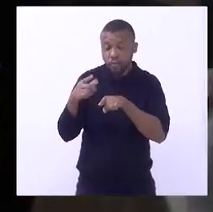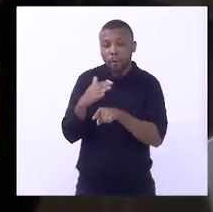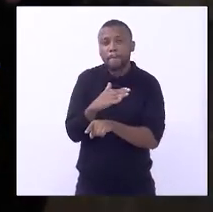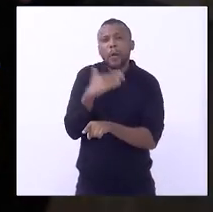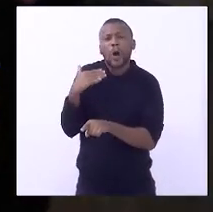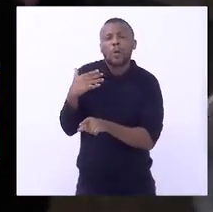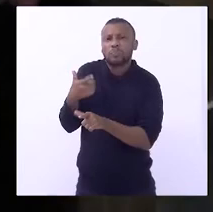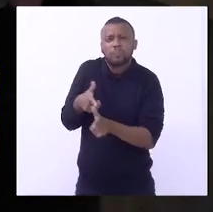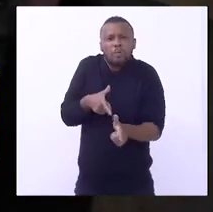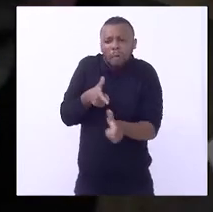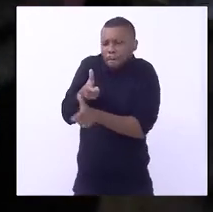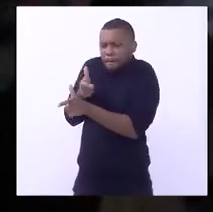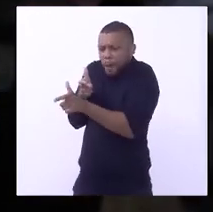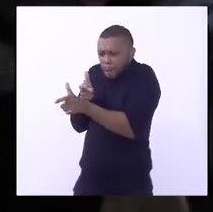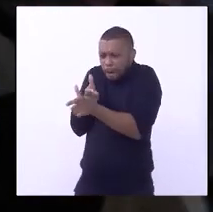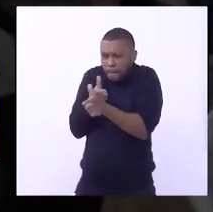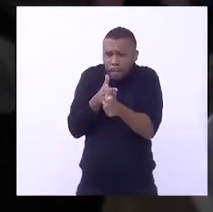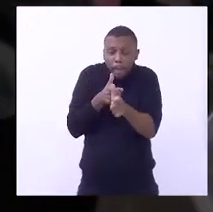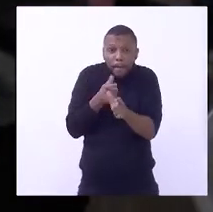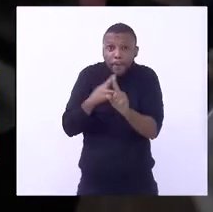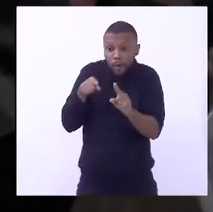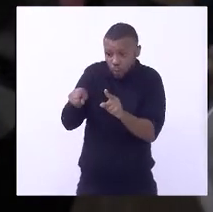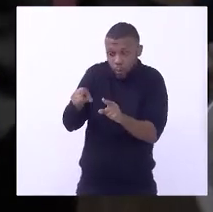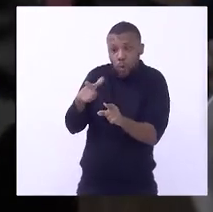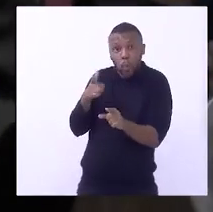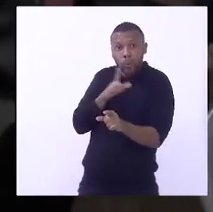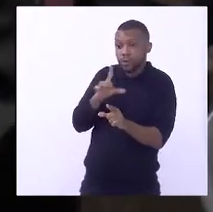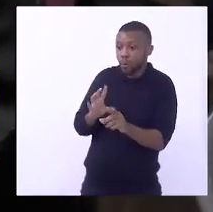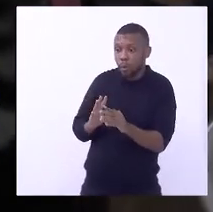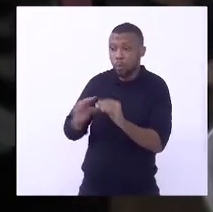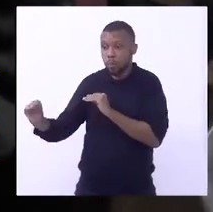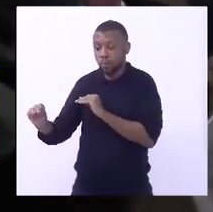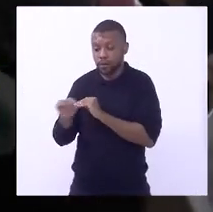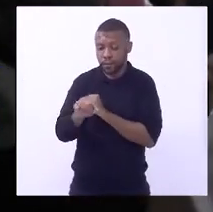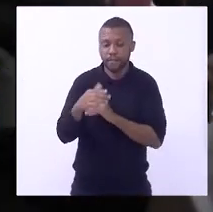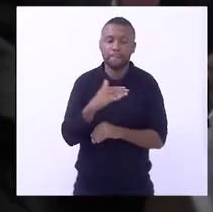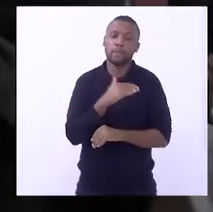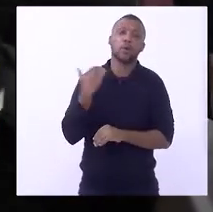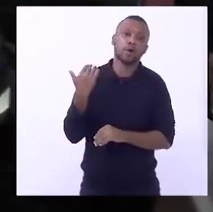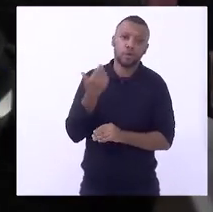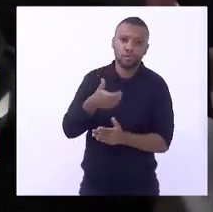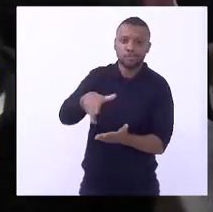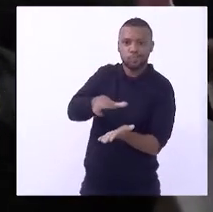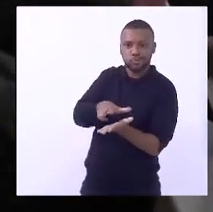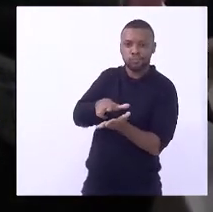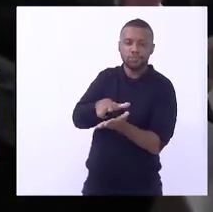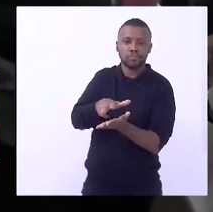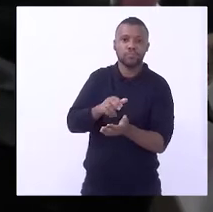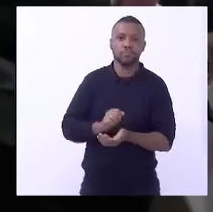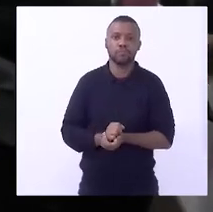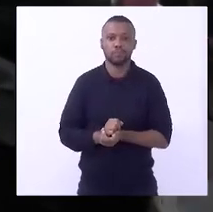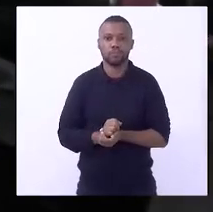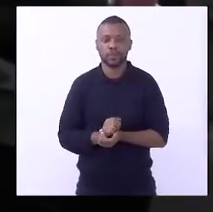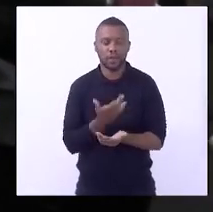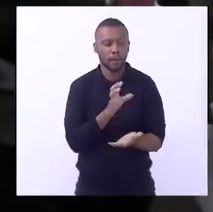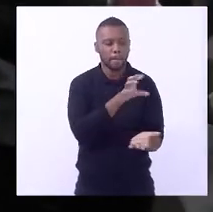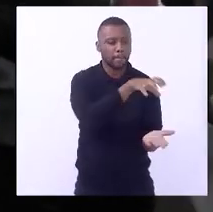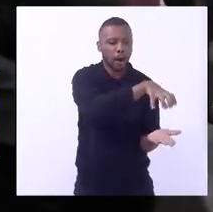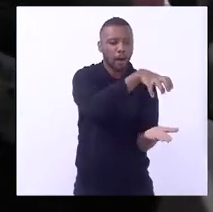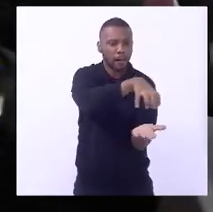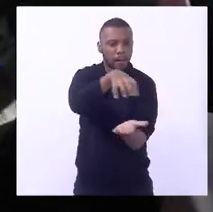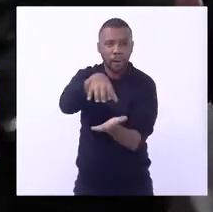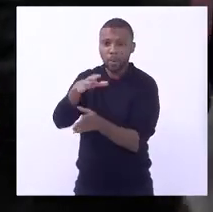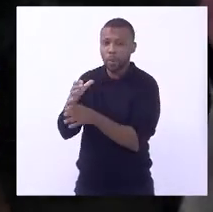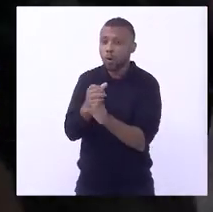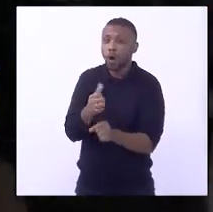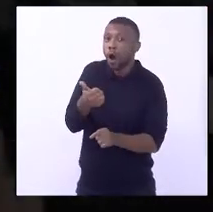fuzilados, sendo que um conseguiu escapar e o outro faleceu. Nas 11 unidades do